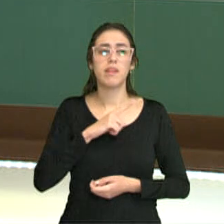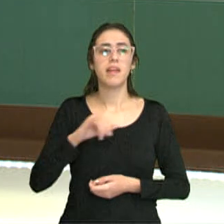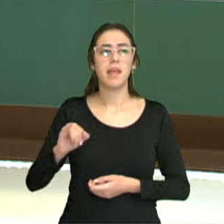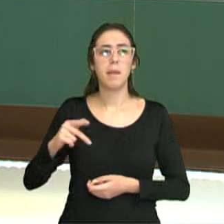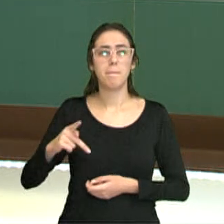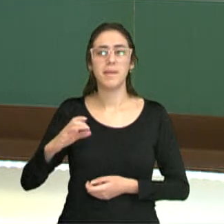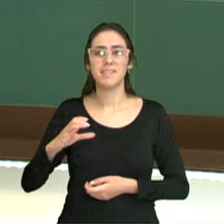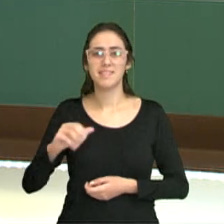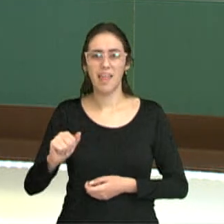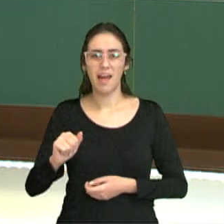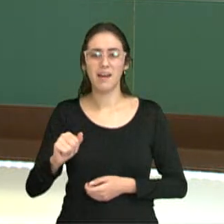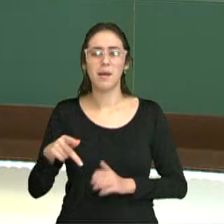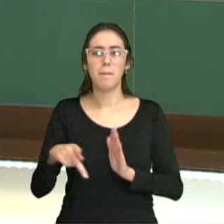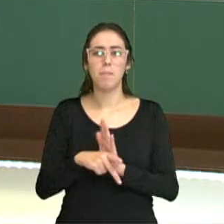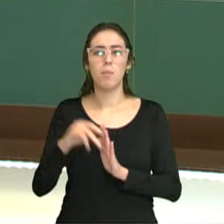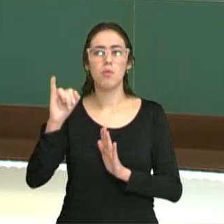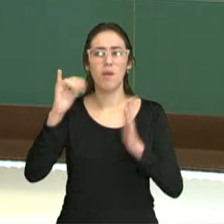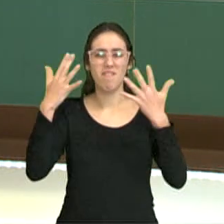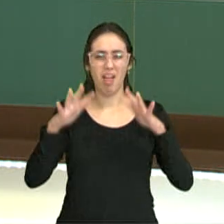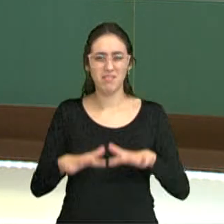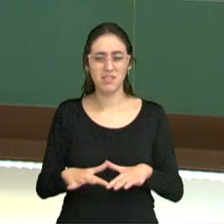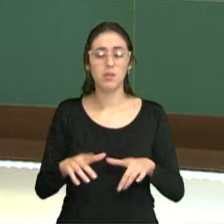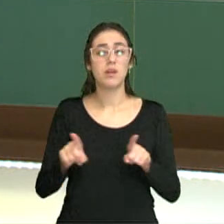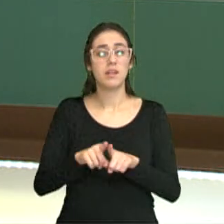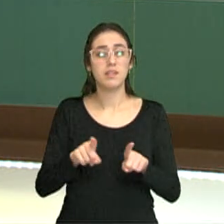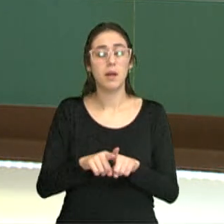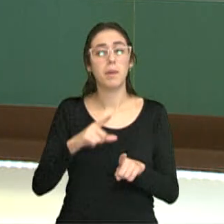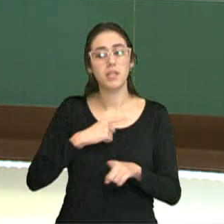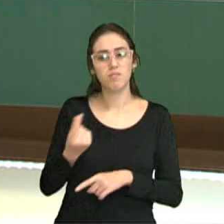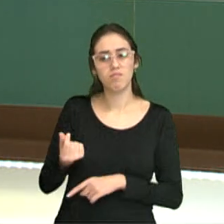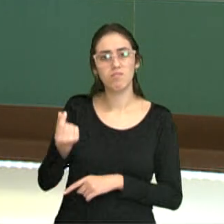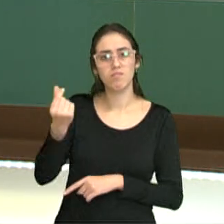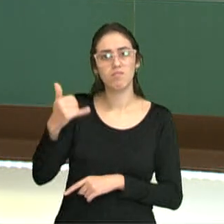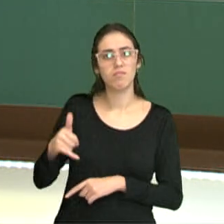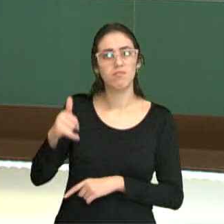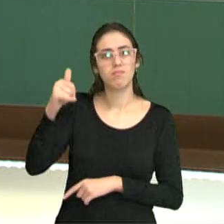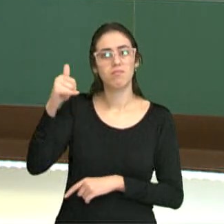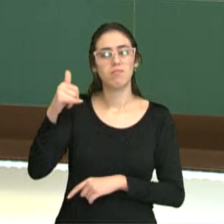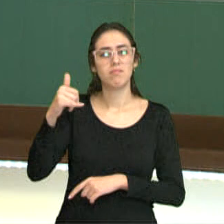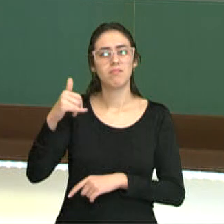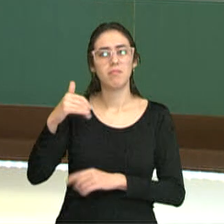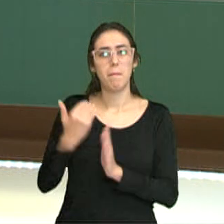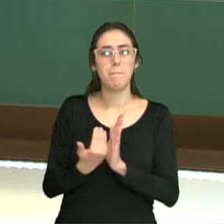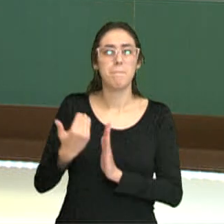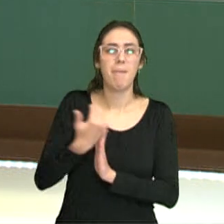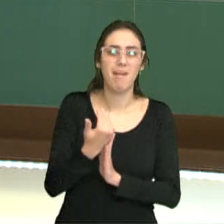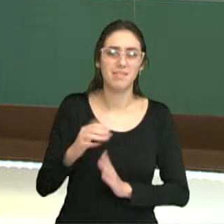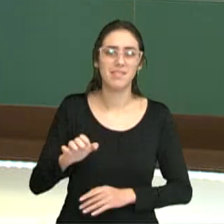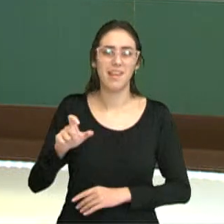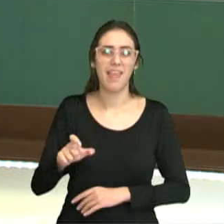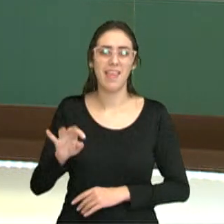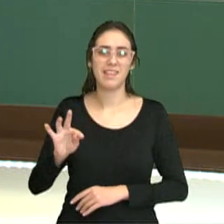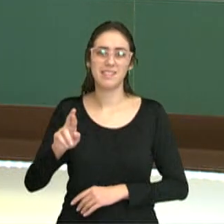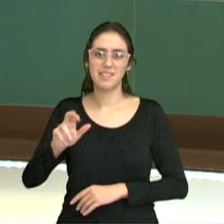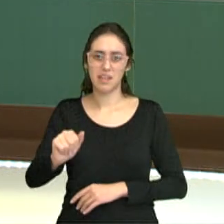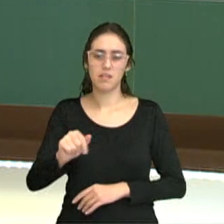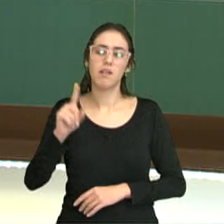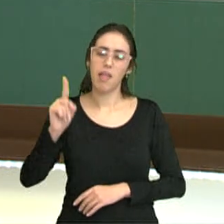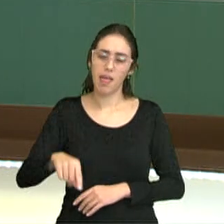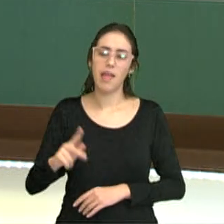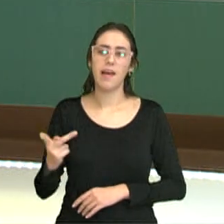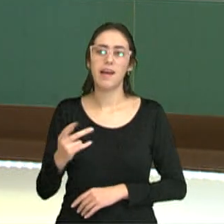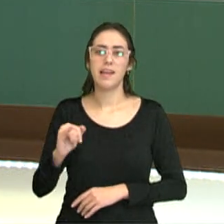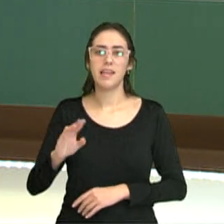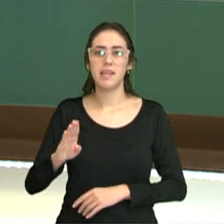a inflação, mais um rendimento extra. Então são os chamados títulos híbridos, né? Que são todos